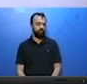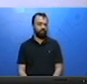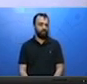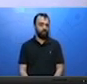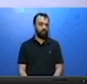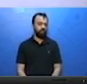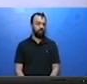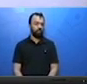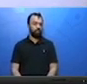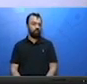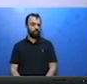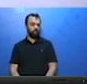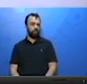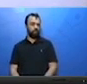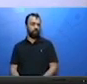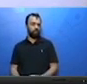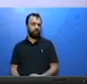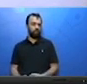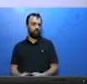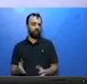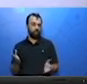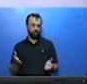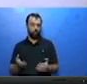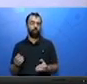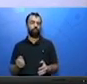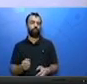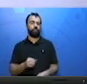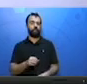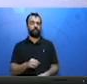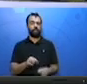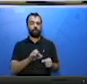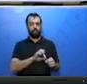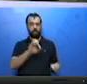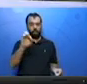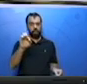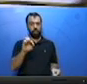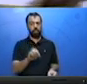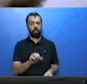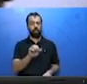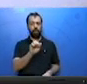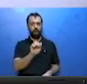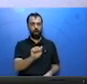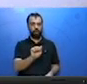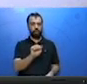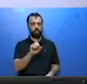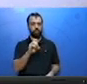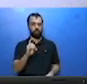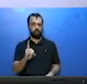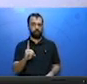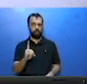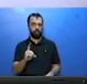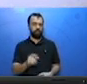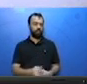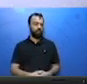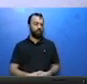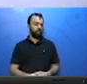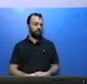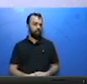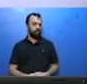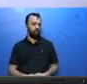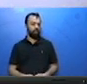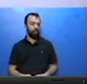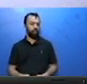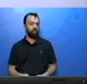Agora eu vou fazer esse outro ponto, o AD. O x do A é 8,